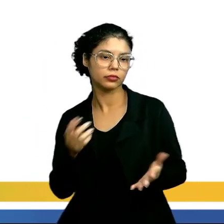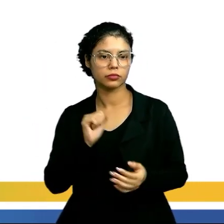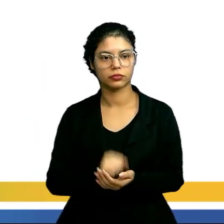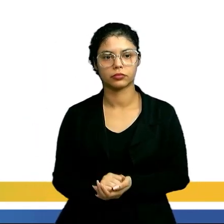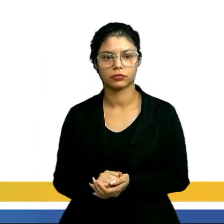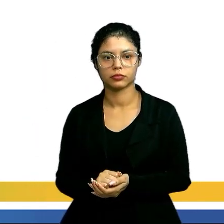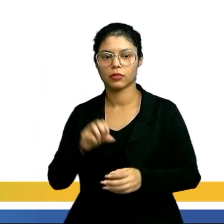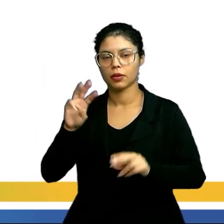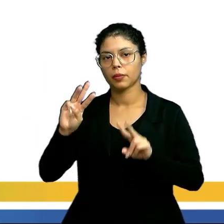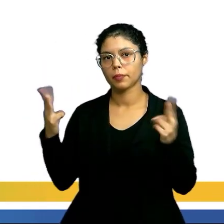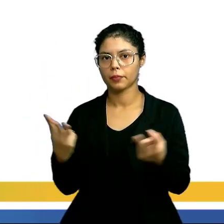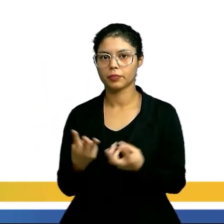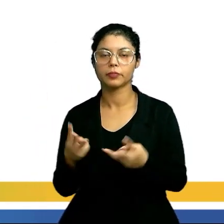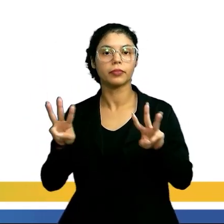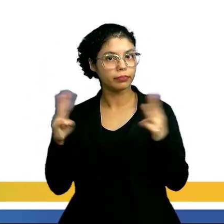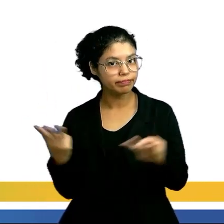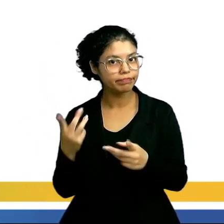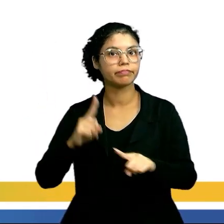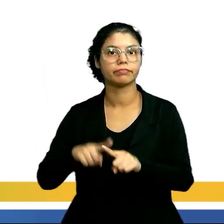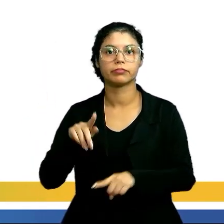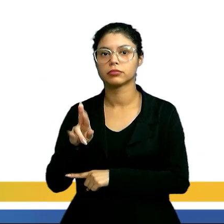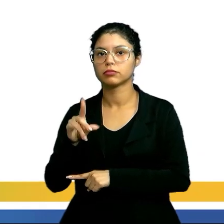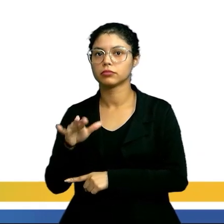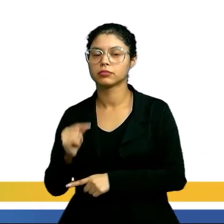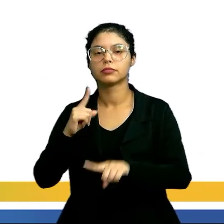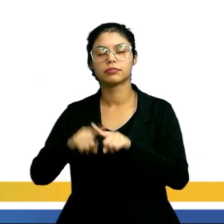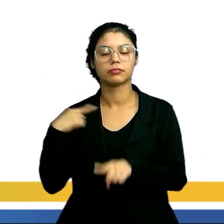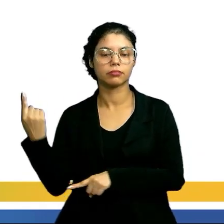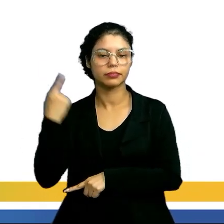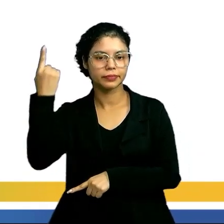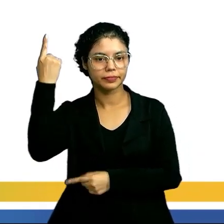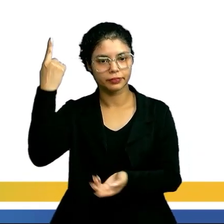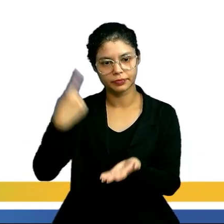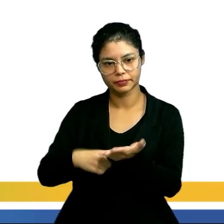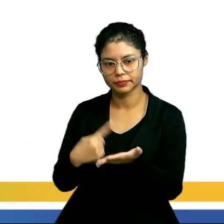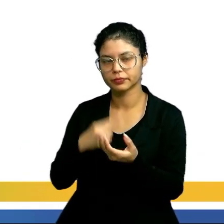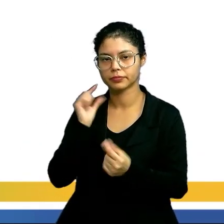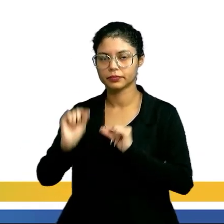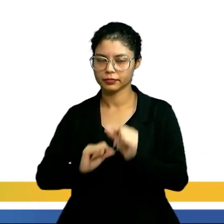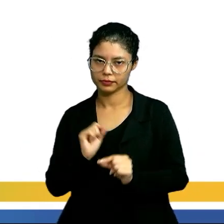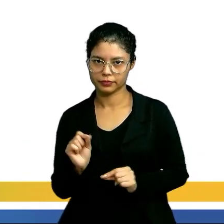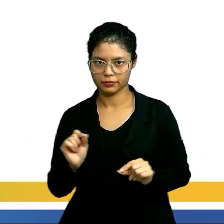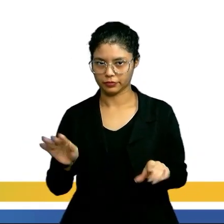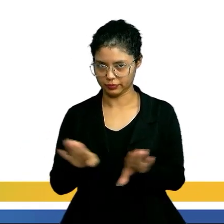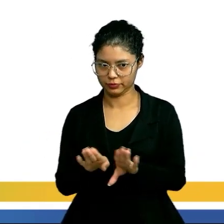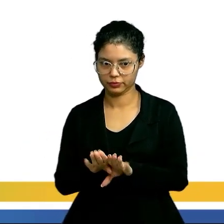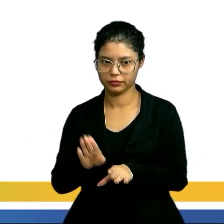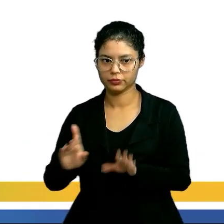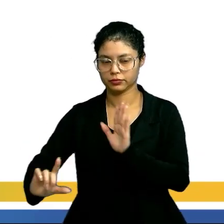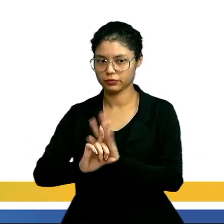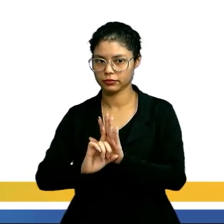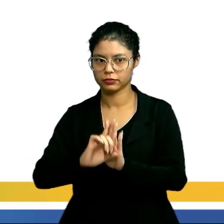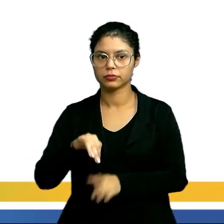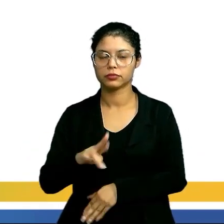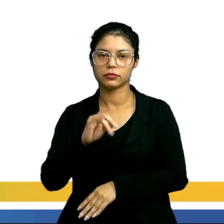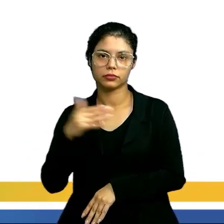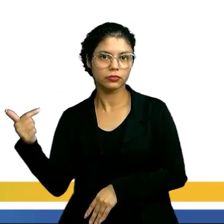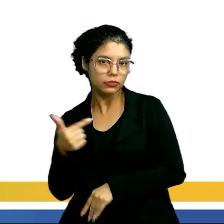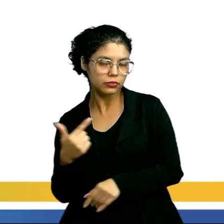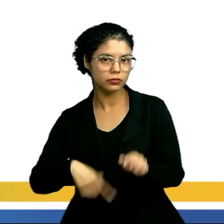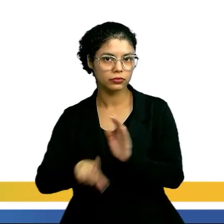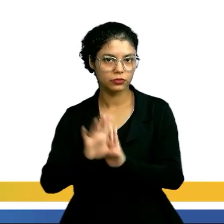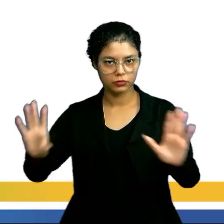ela acaba sendo convertida em calor, o que acaba sendo dissipado, parte dessa energia para que se possa